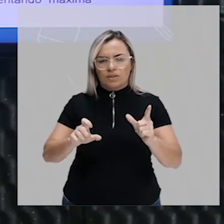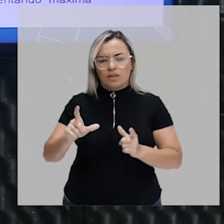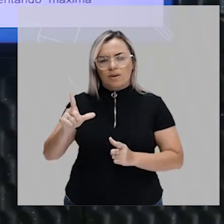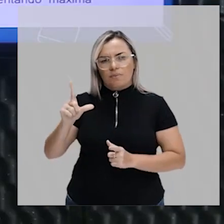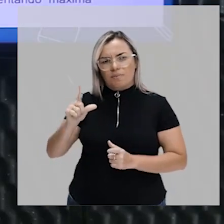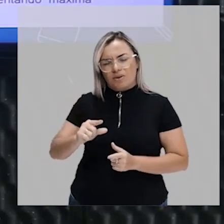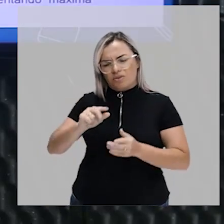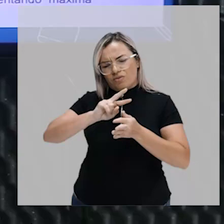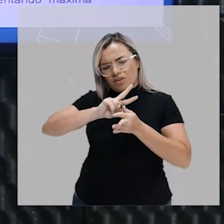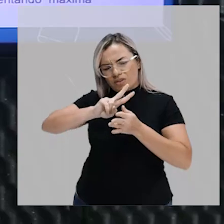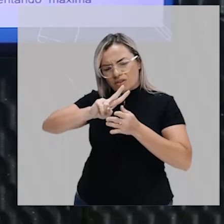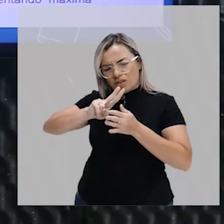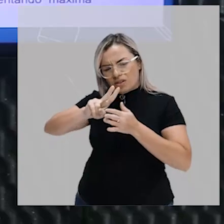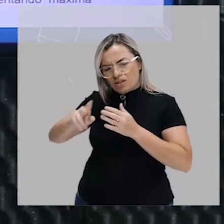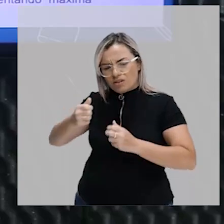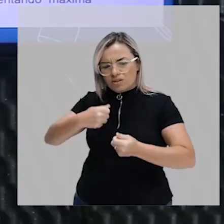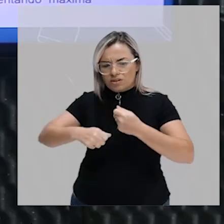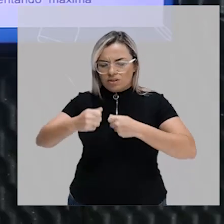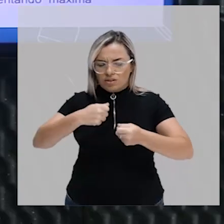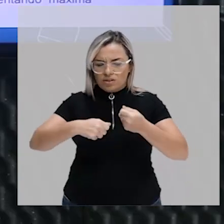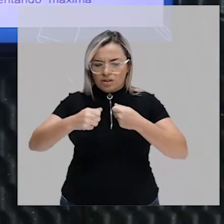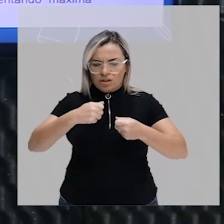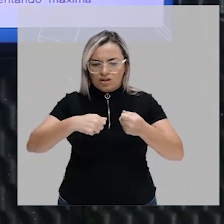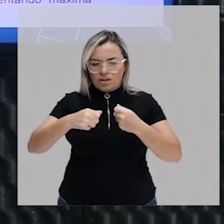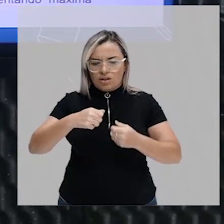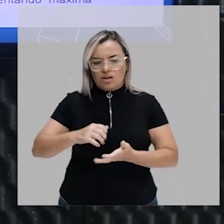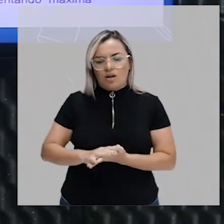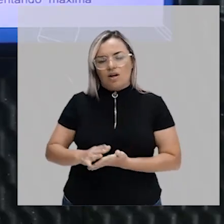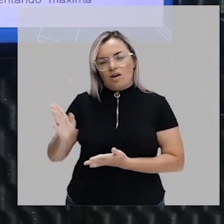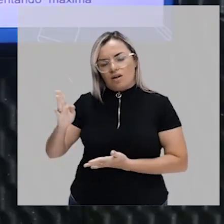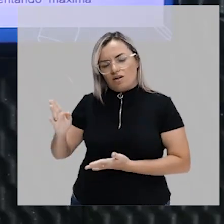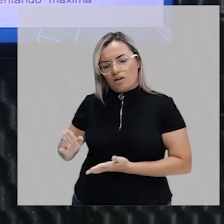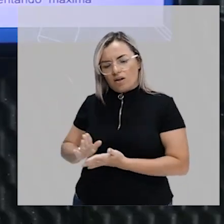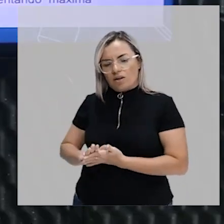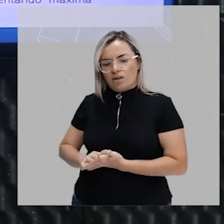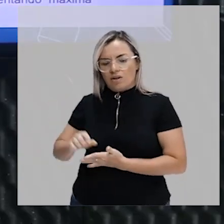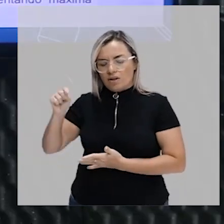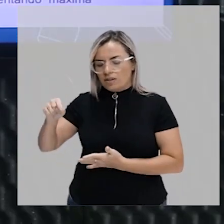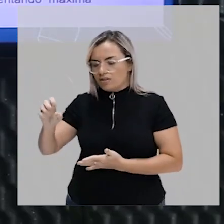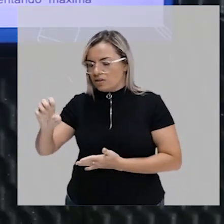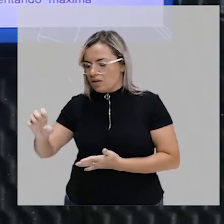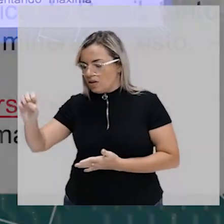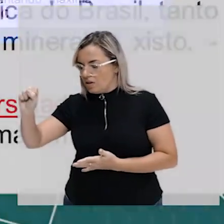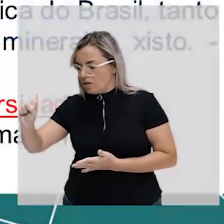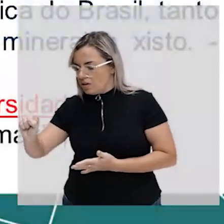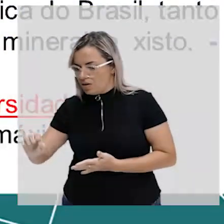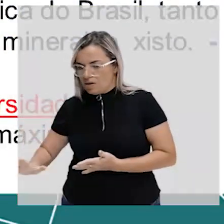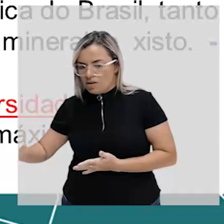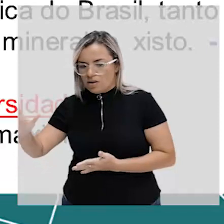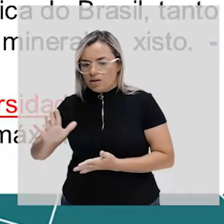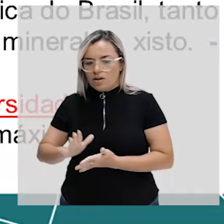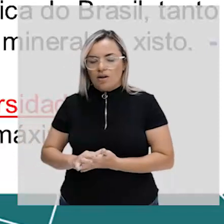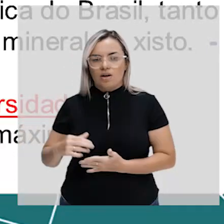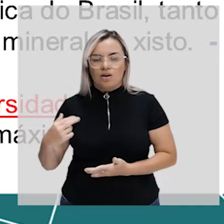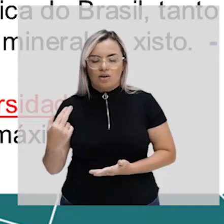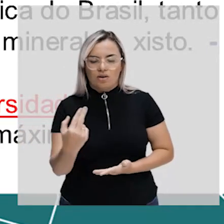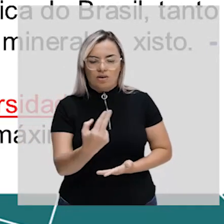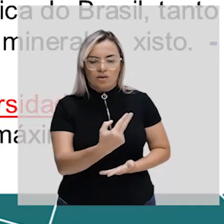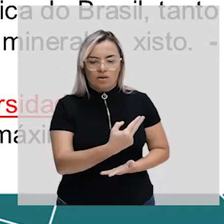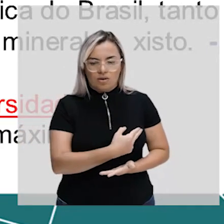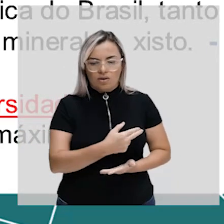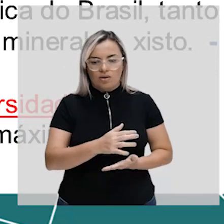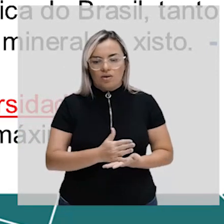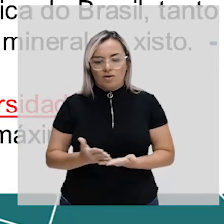É a que apresenta maior diversidade, tanto do primeiro, do segundo e do terceiro setor. É o nosso coração econômico. Apresentando